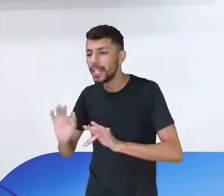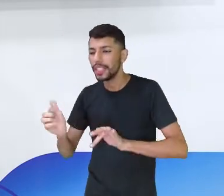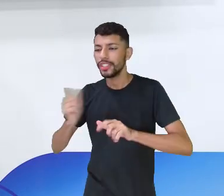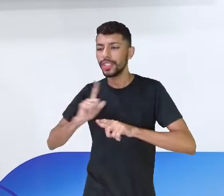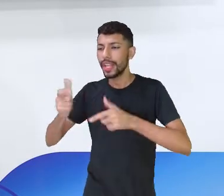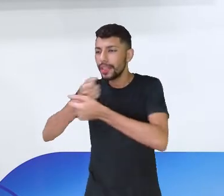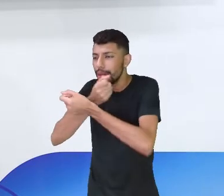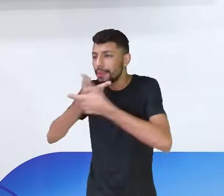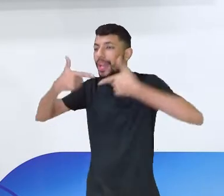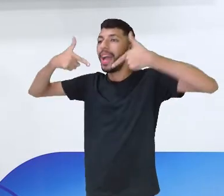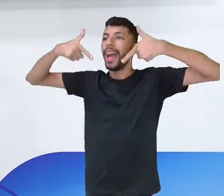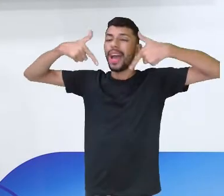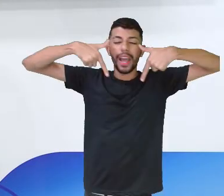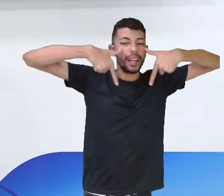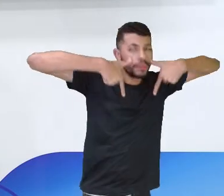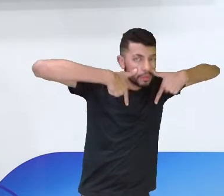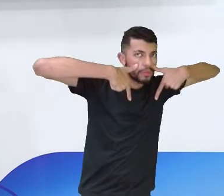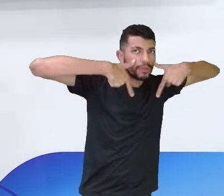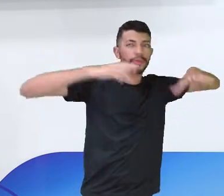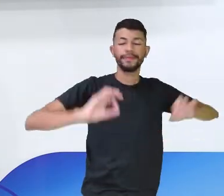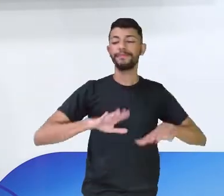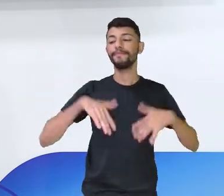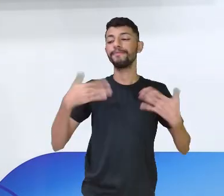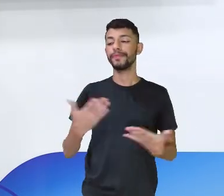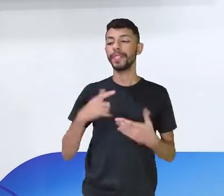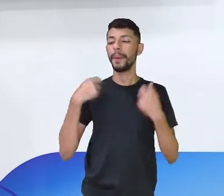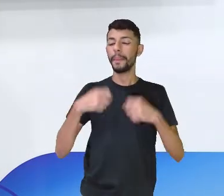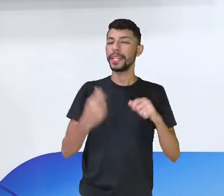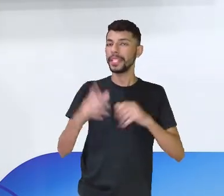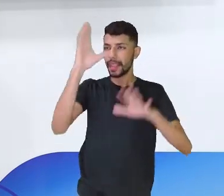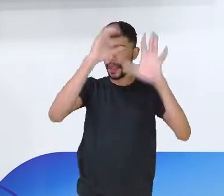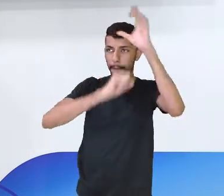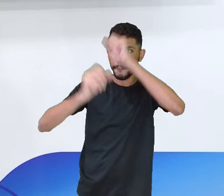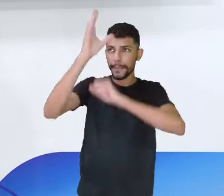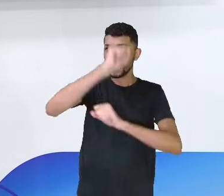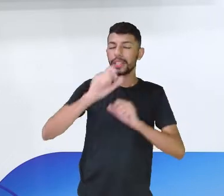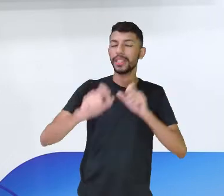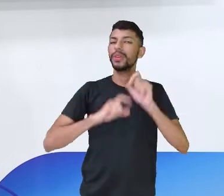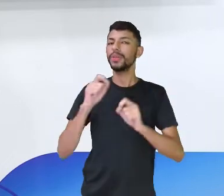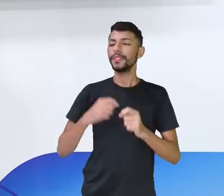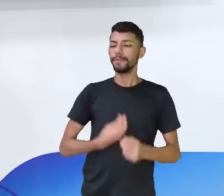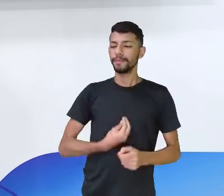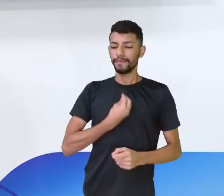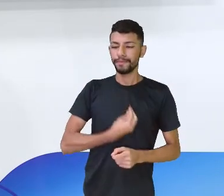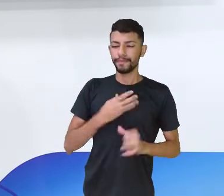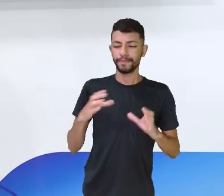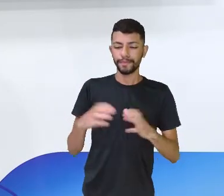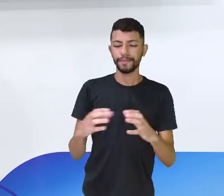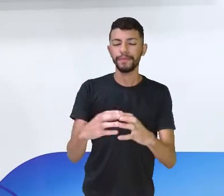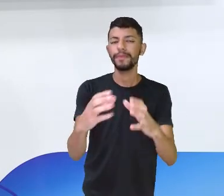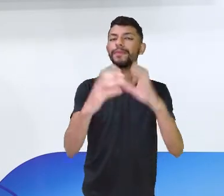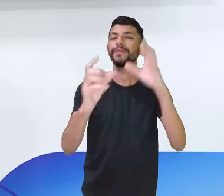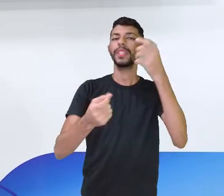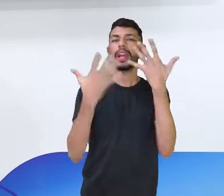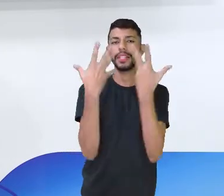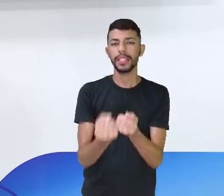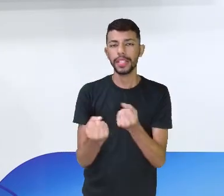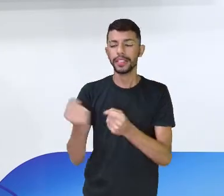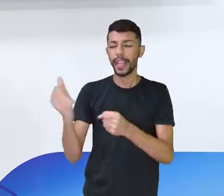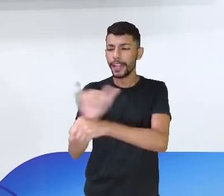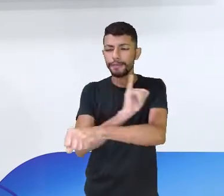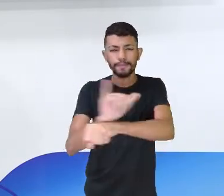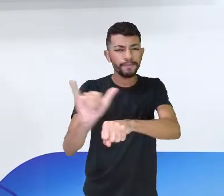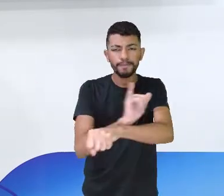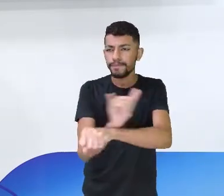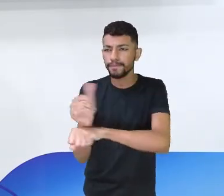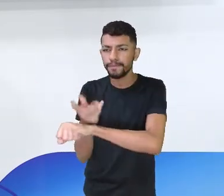tristeza, né? E a gente precisa aprender a conviver, a aceitar, a buscar estratégias.